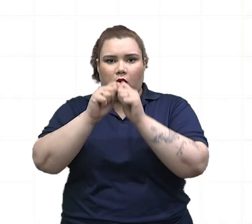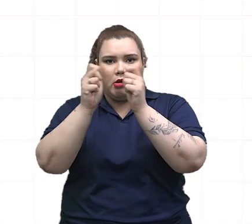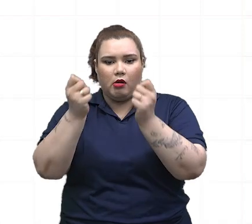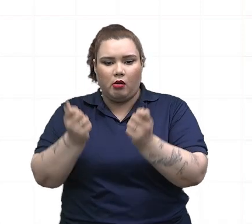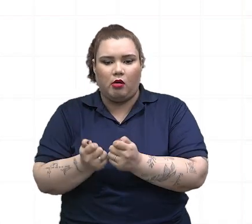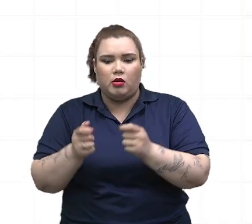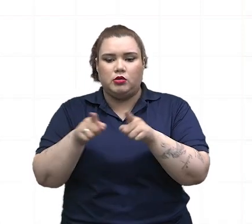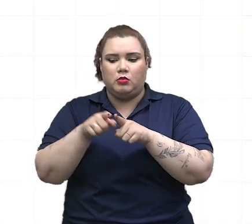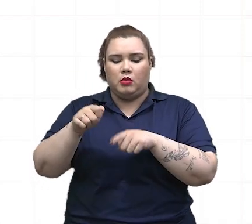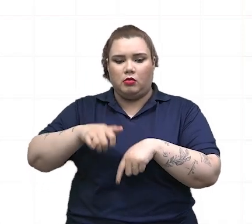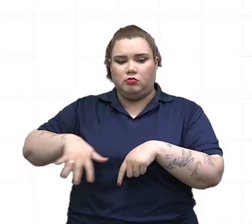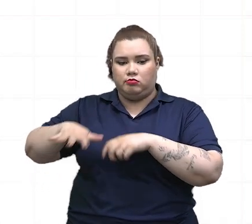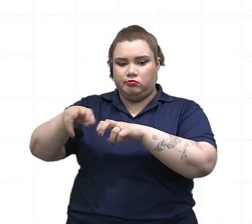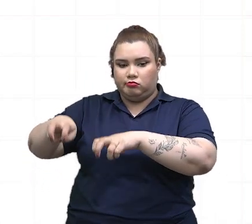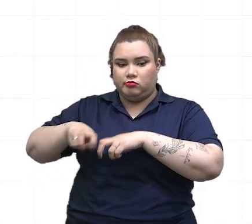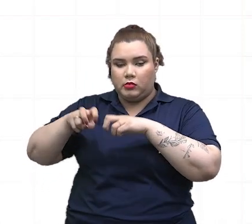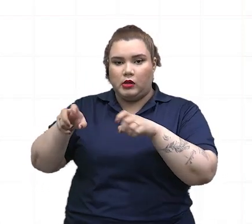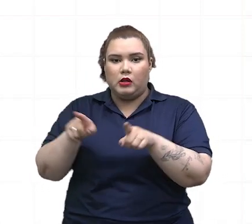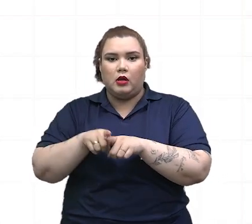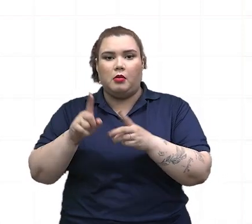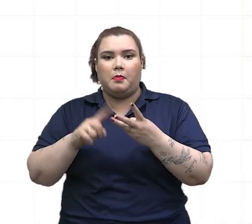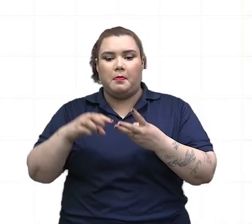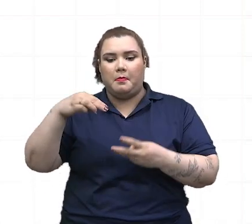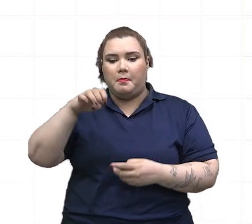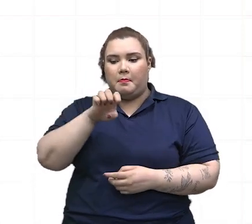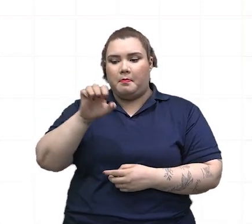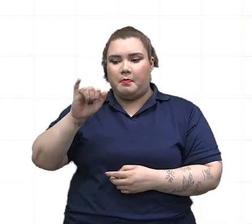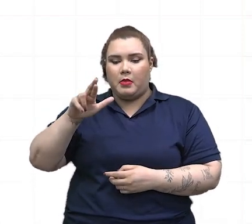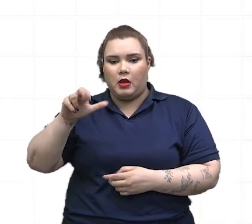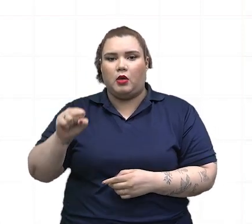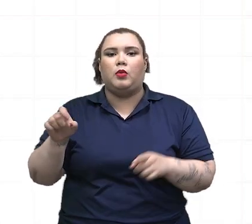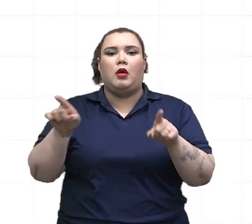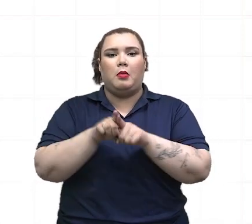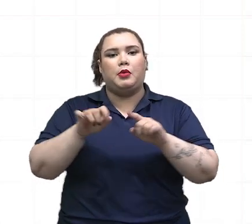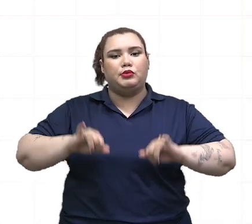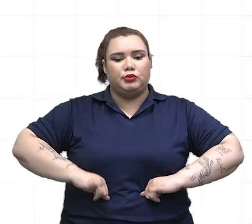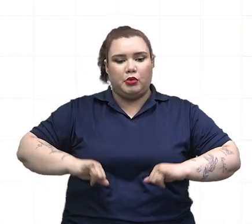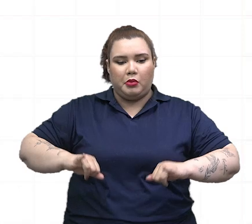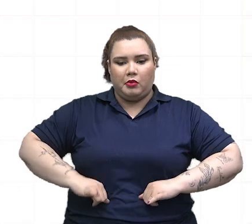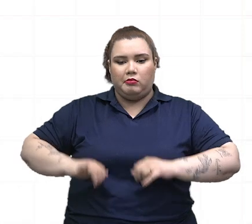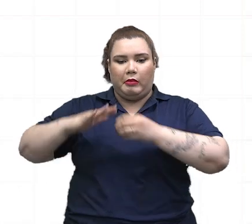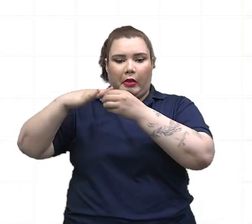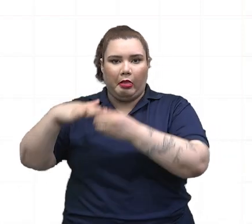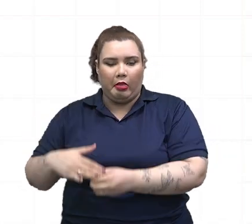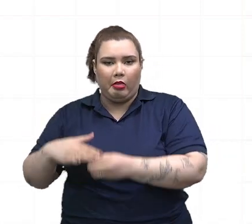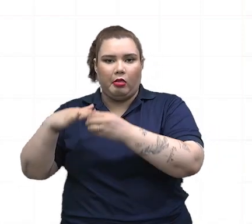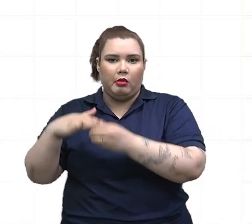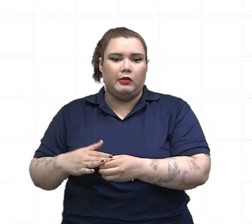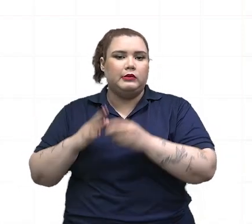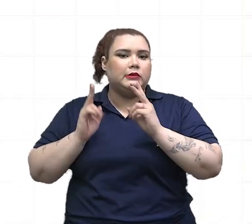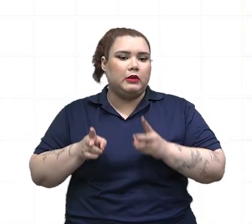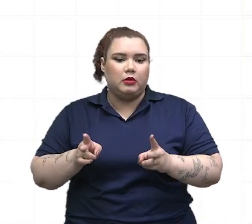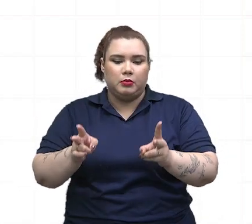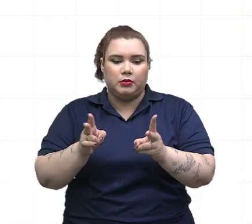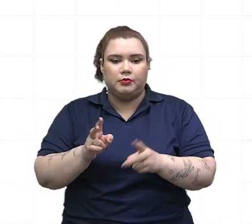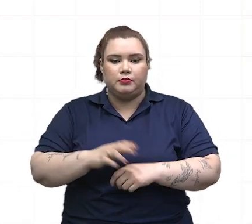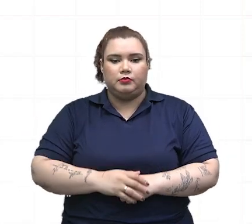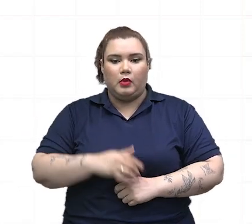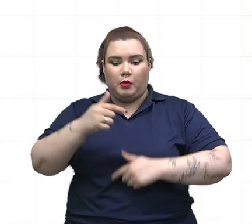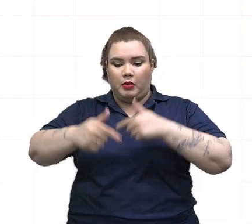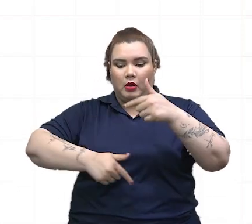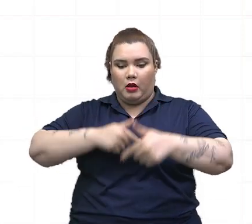que também eram explorados e oprimidos pelos senhores e proprietários. O